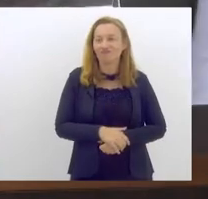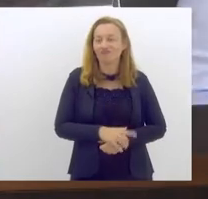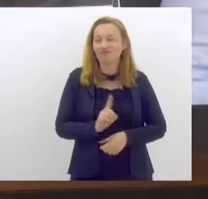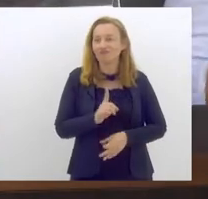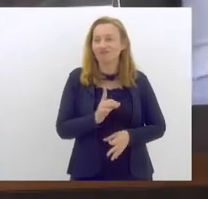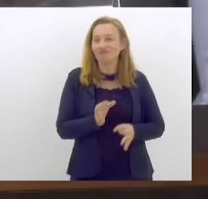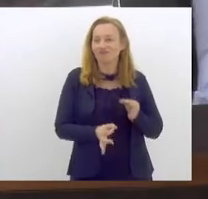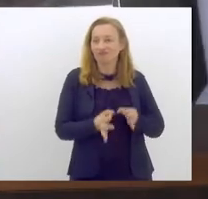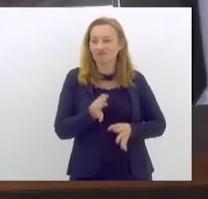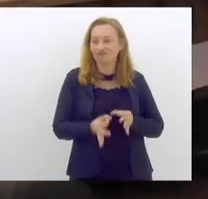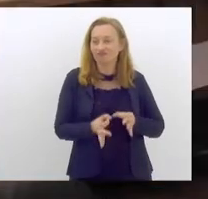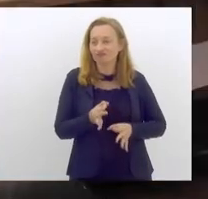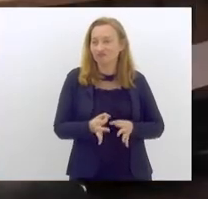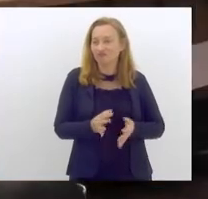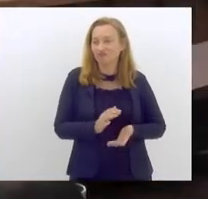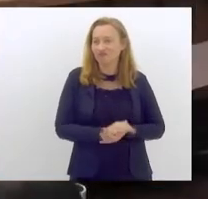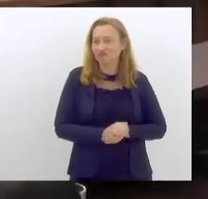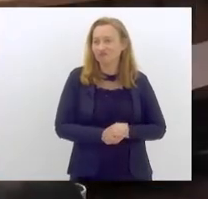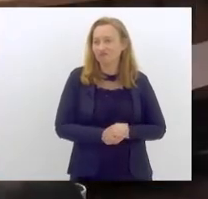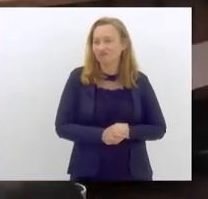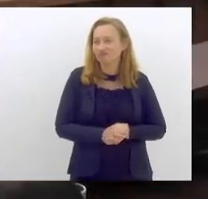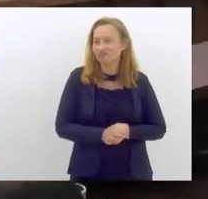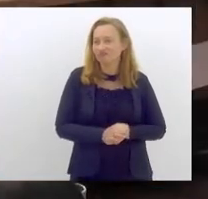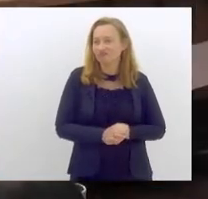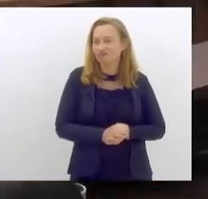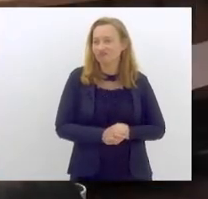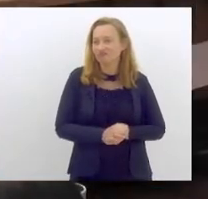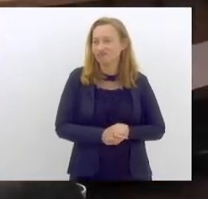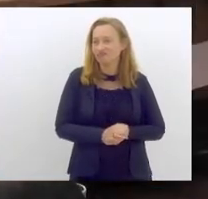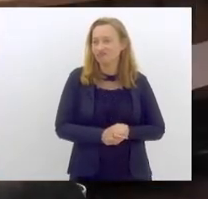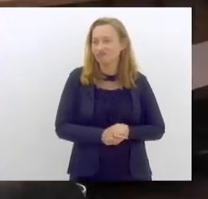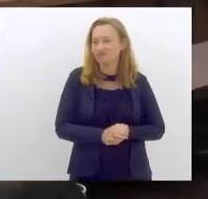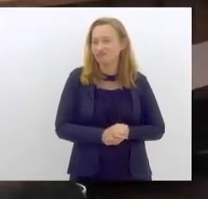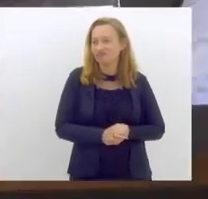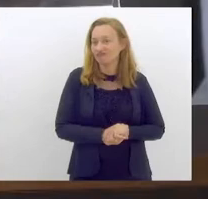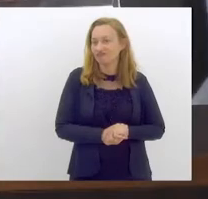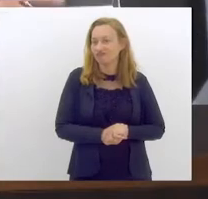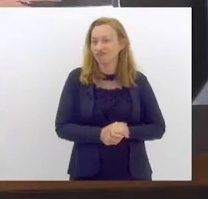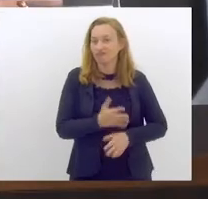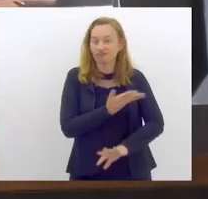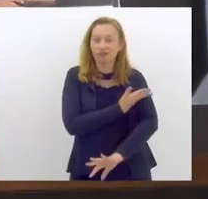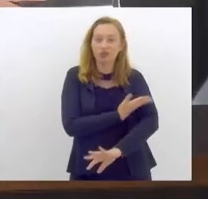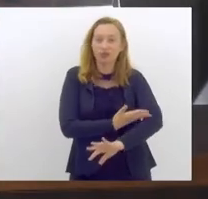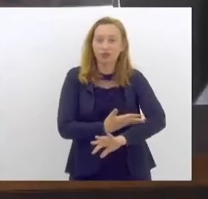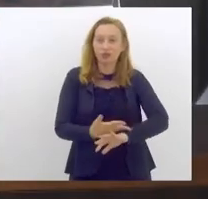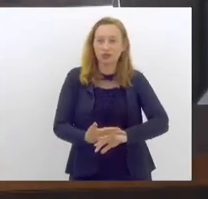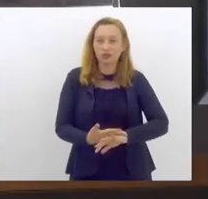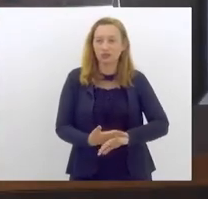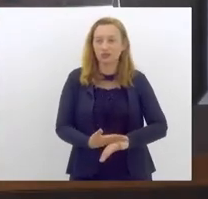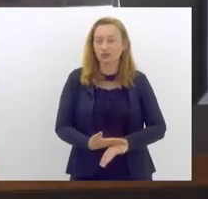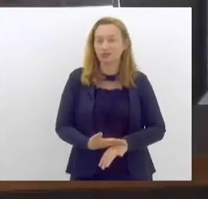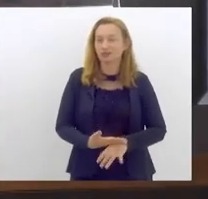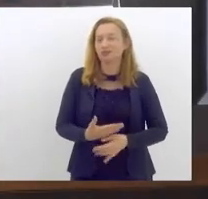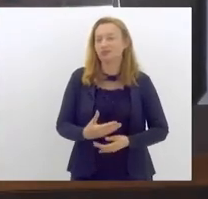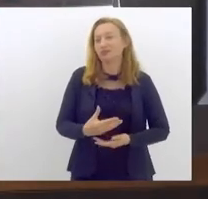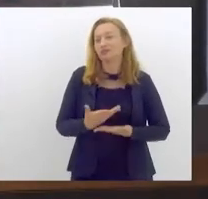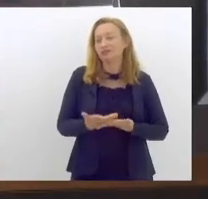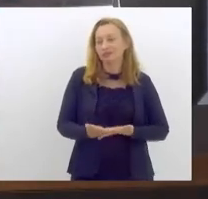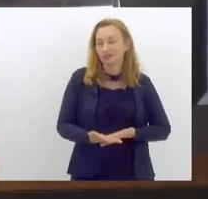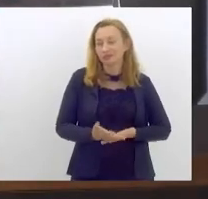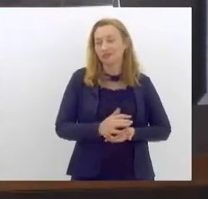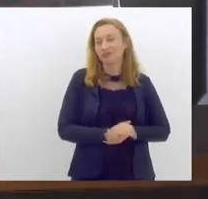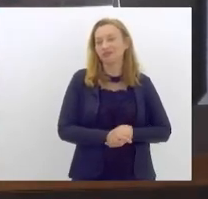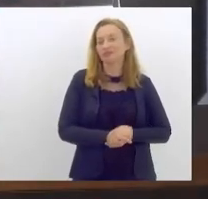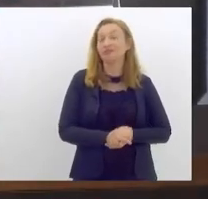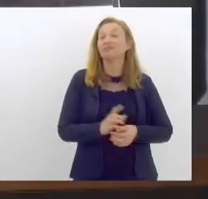é essa necessariamente Essa justiça branca dos homens elitista mas na justiça